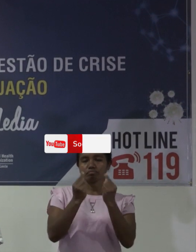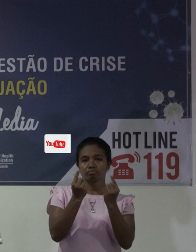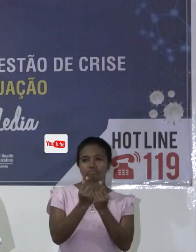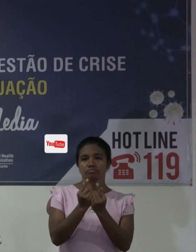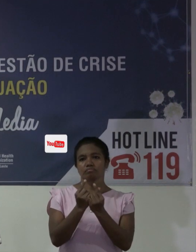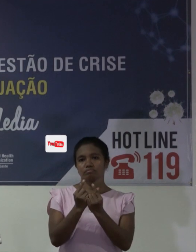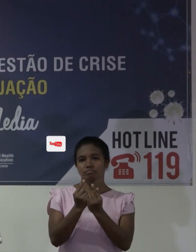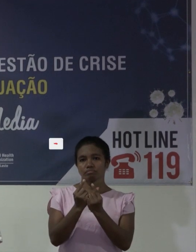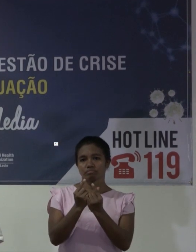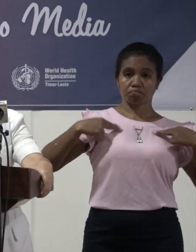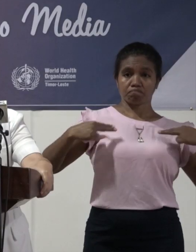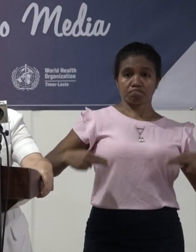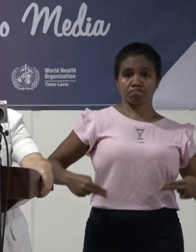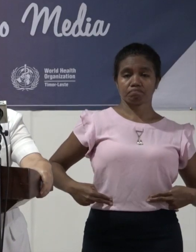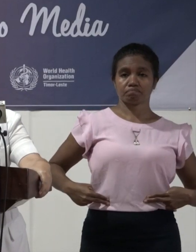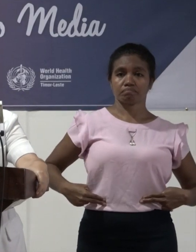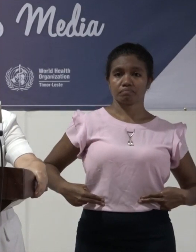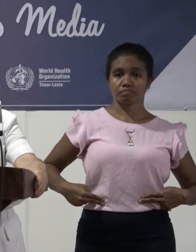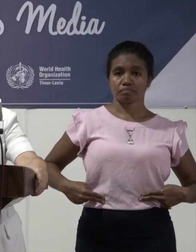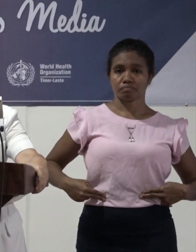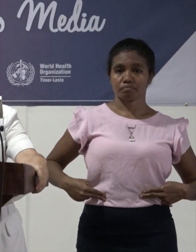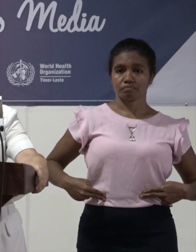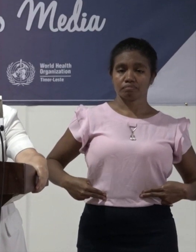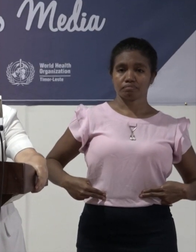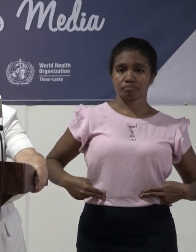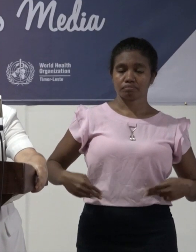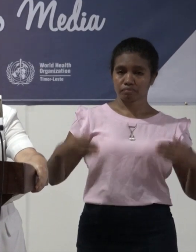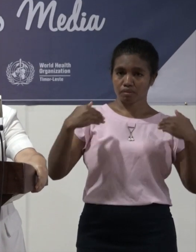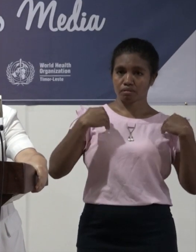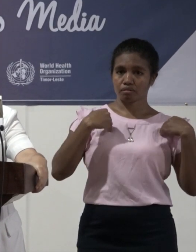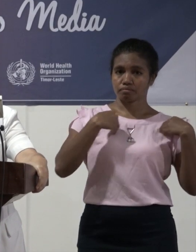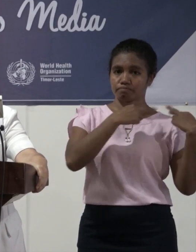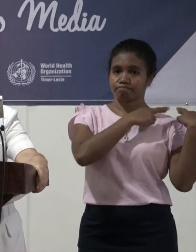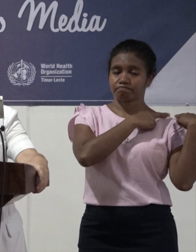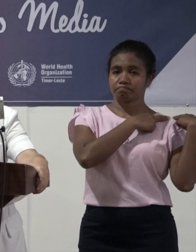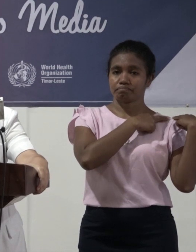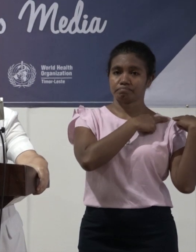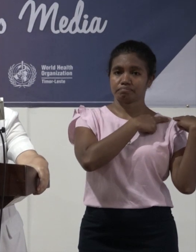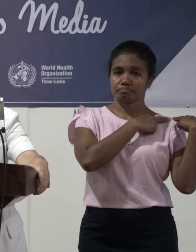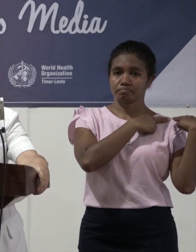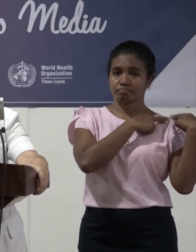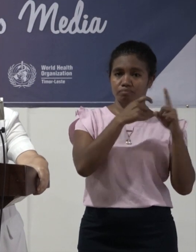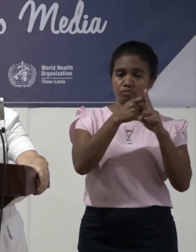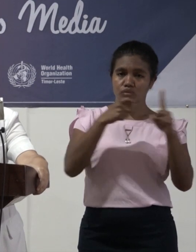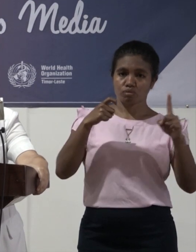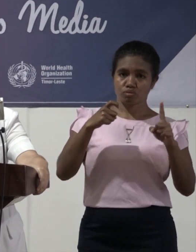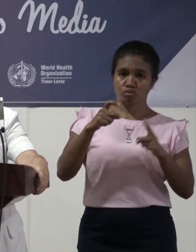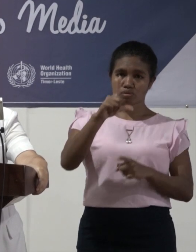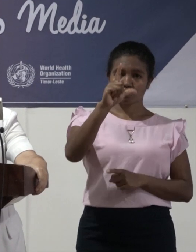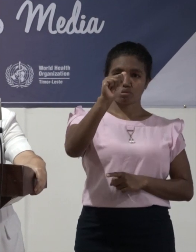e a público com abadados COVID-19 e a Timor-Leste. Lolita Cabral, Tito Livio, GMN.